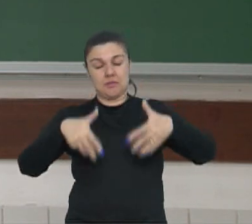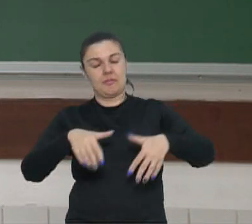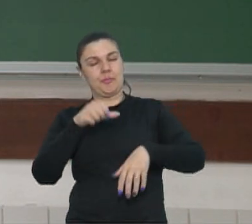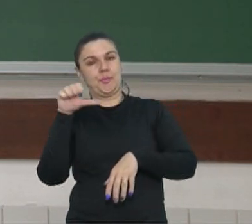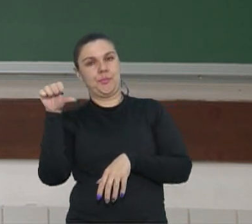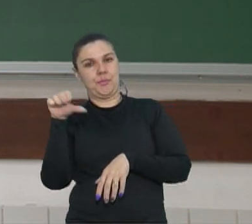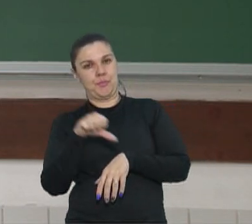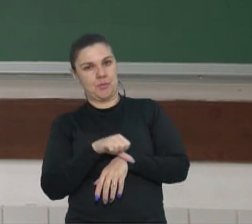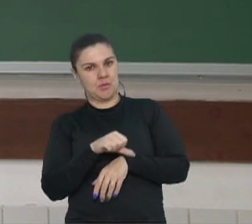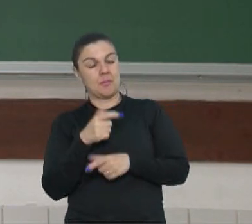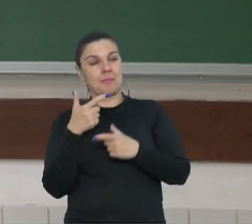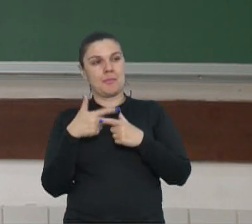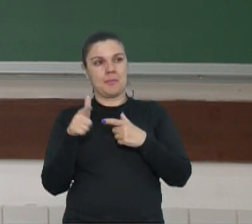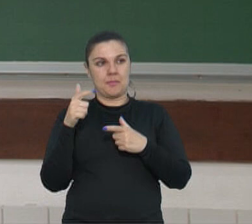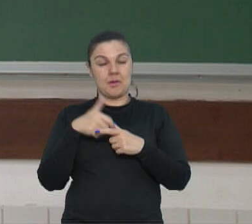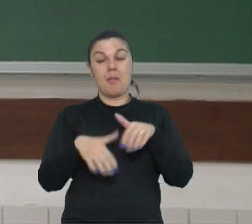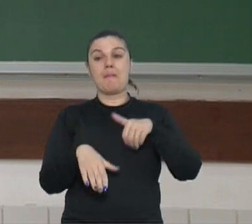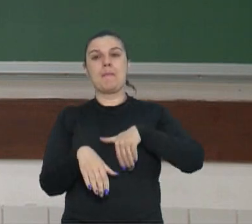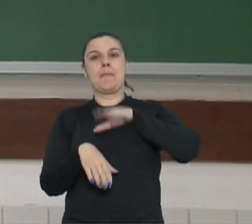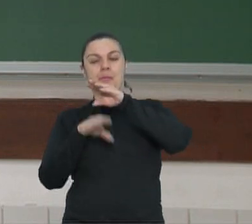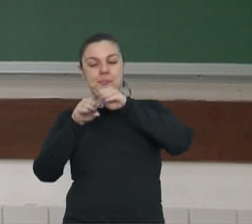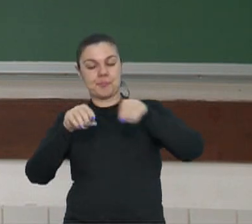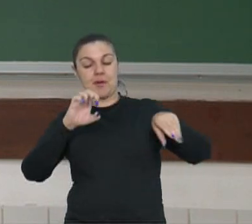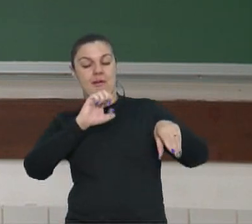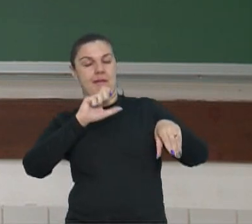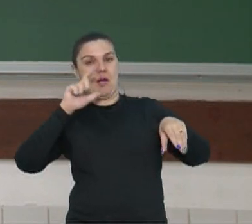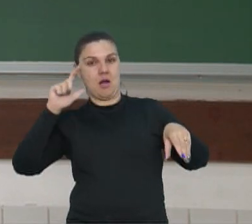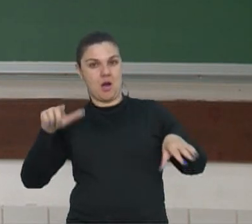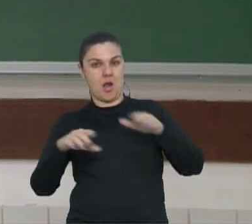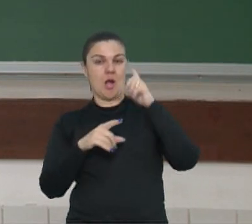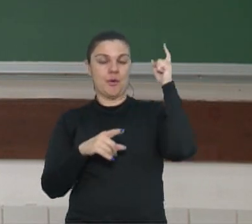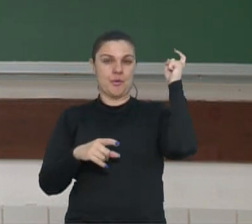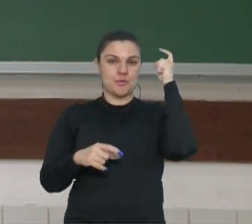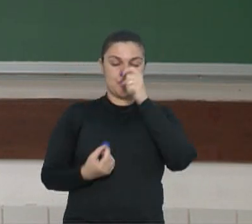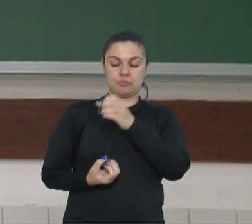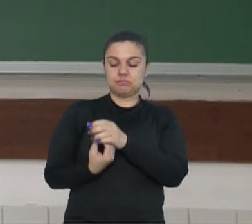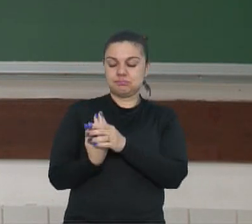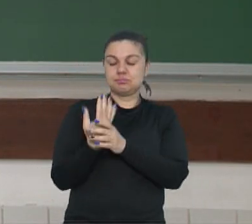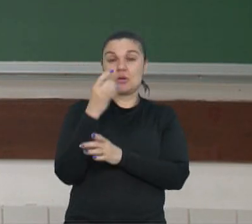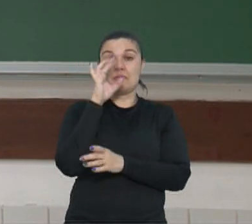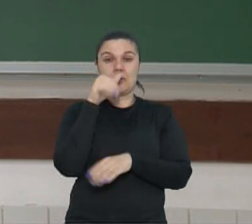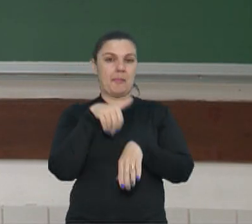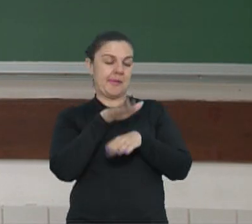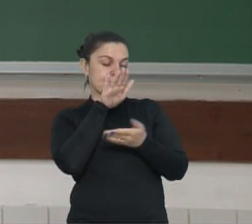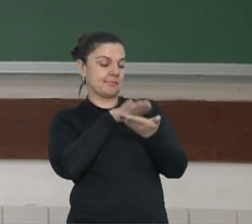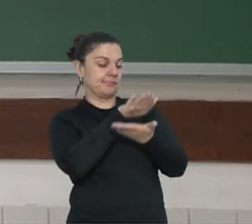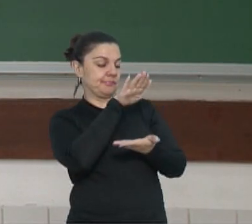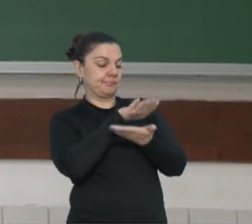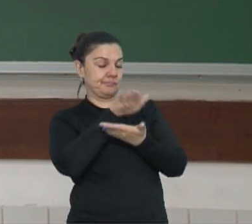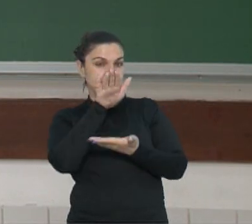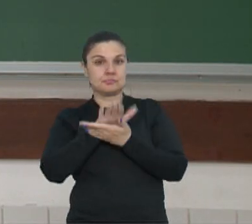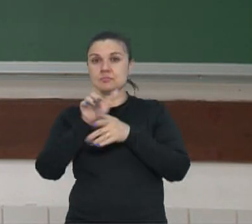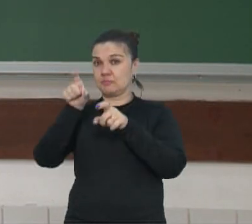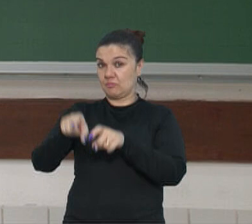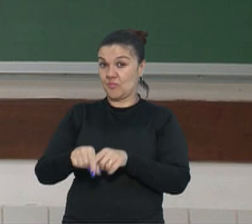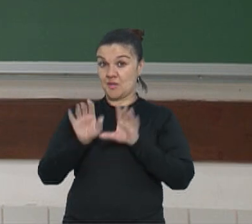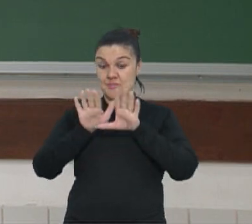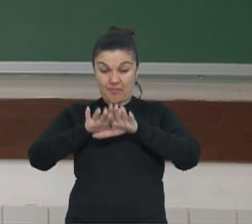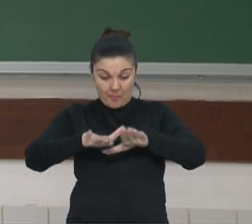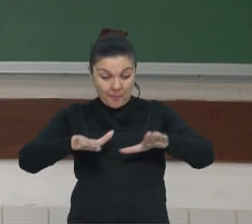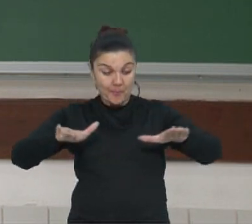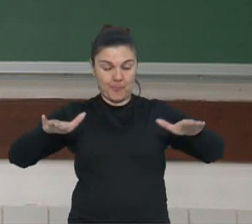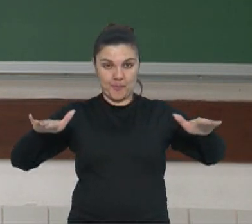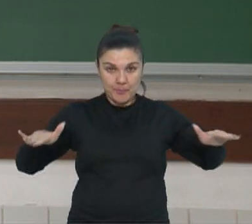solo, gerando muito mais aplicações de calcário, dificultando o desenvolvimento da planta, mais gasto para o produtor. Se o solo fosse